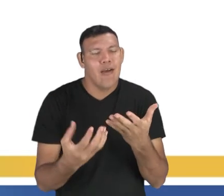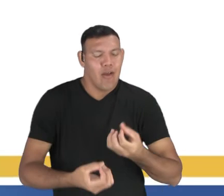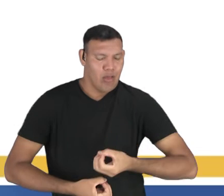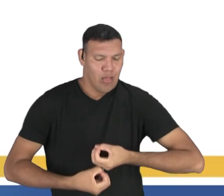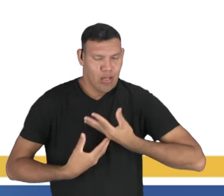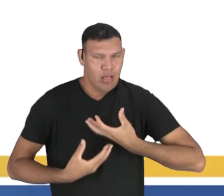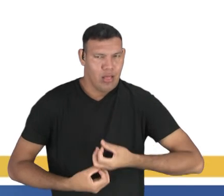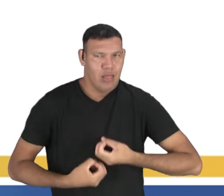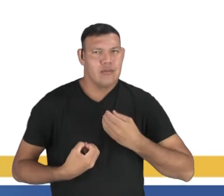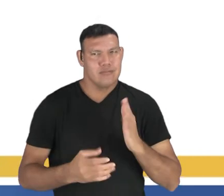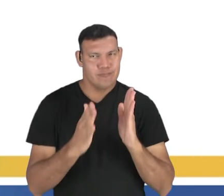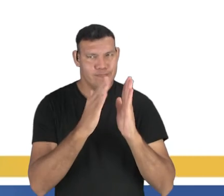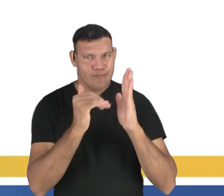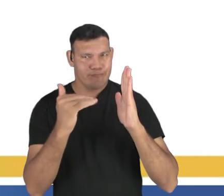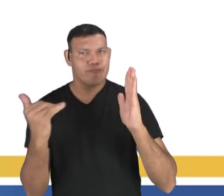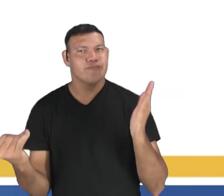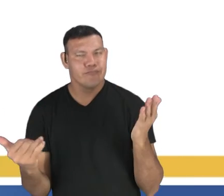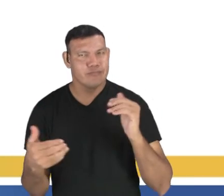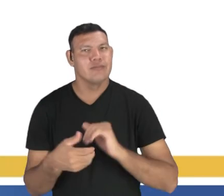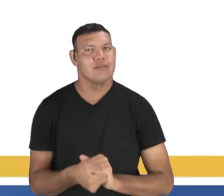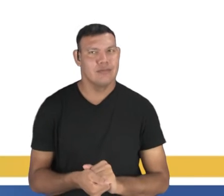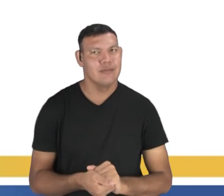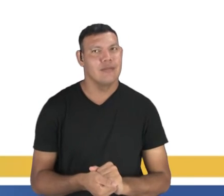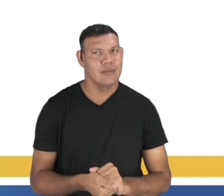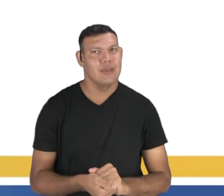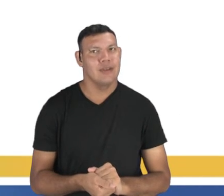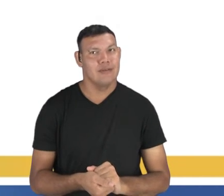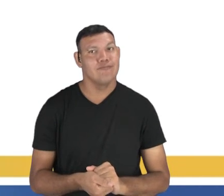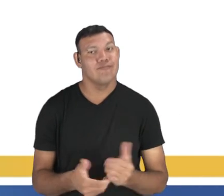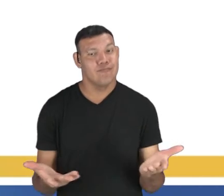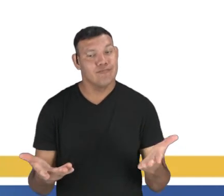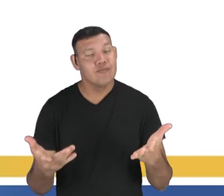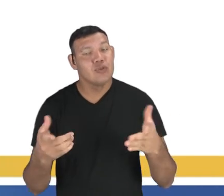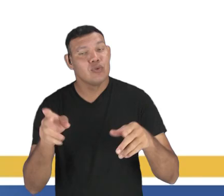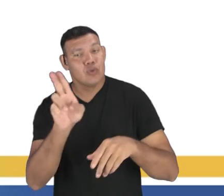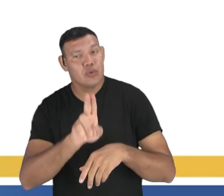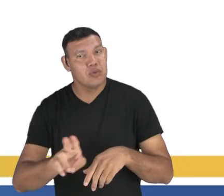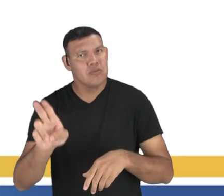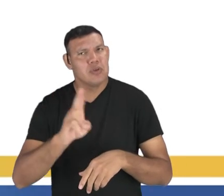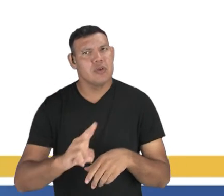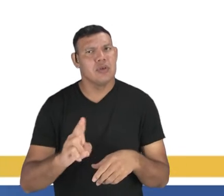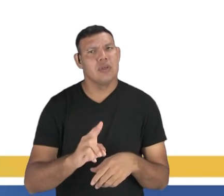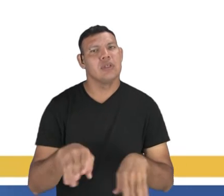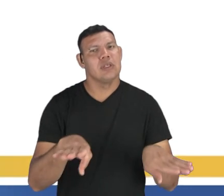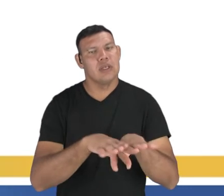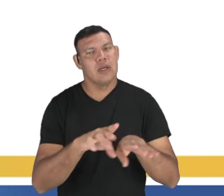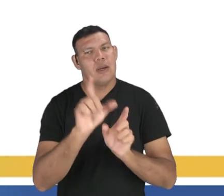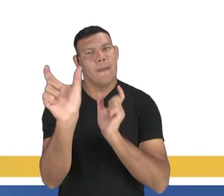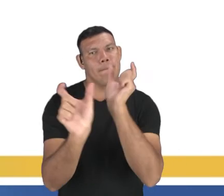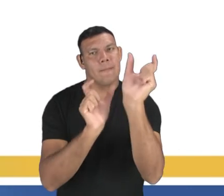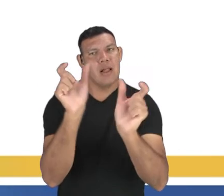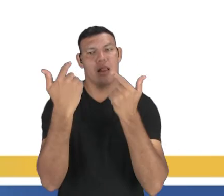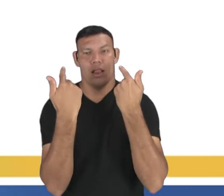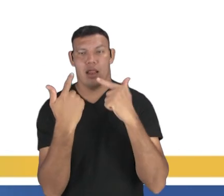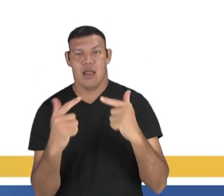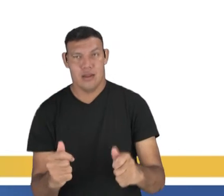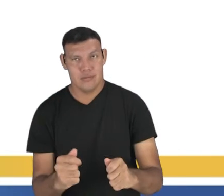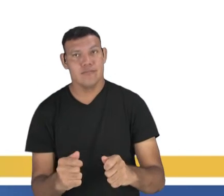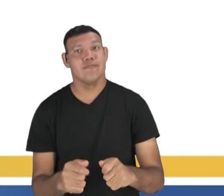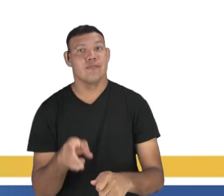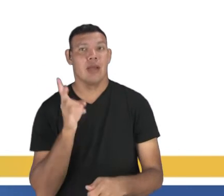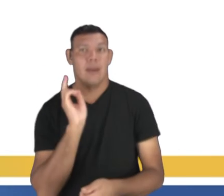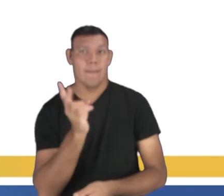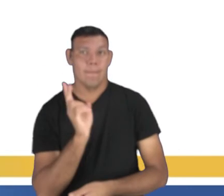estilística, a reiteração de uma determinada construção e expressões linguísticas, como o uso da mesma